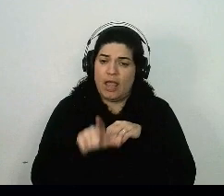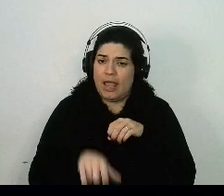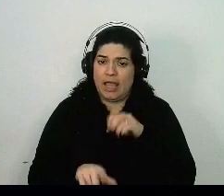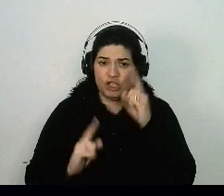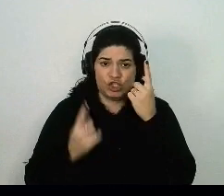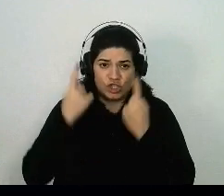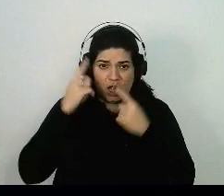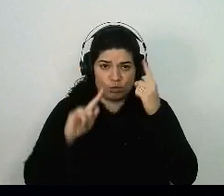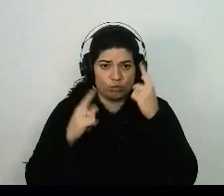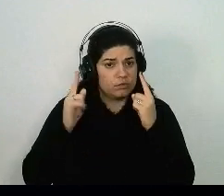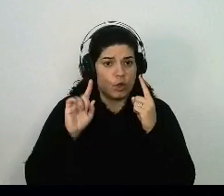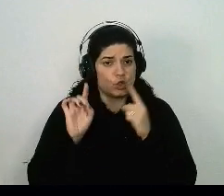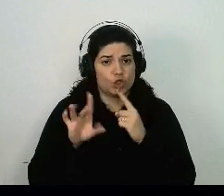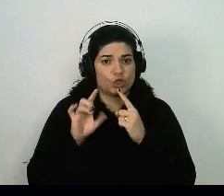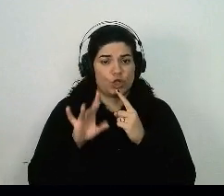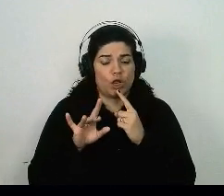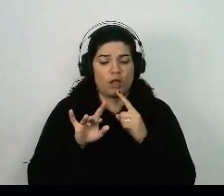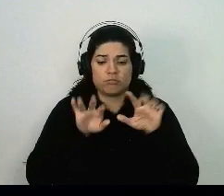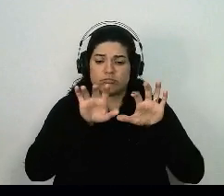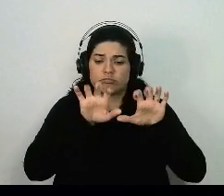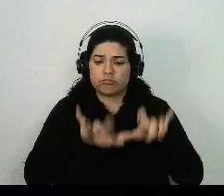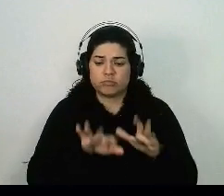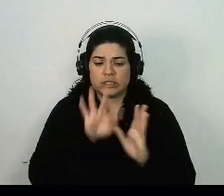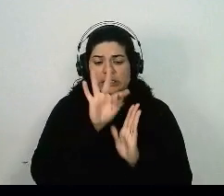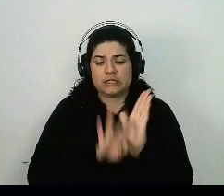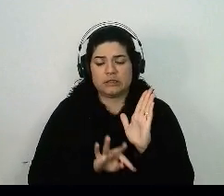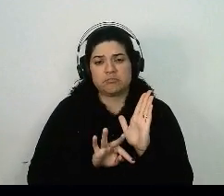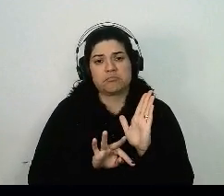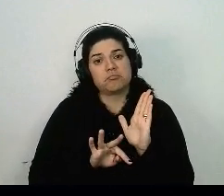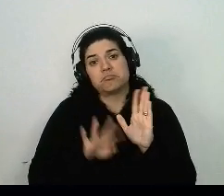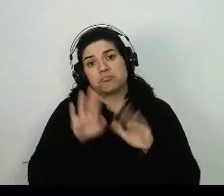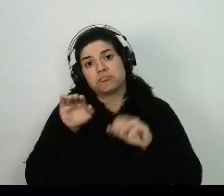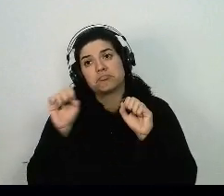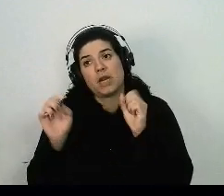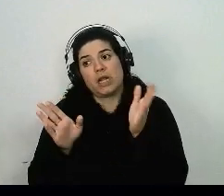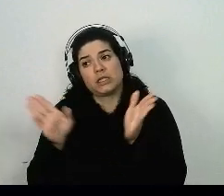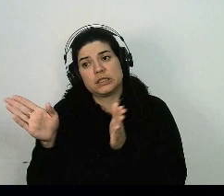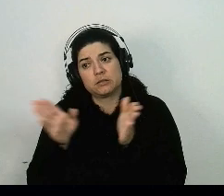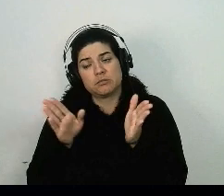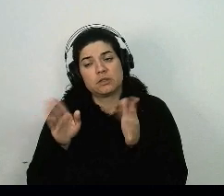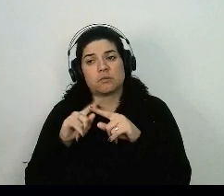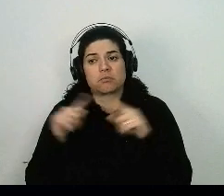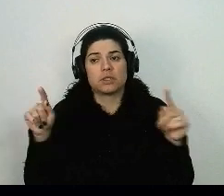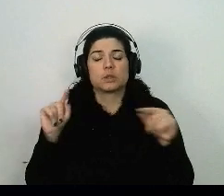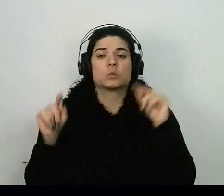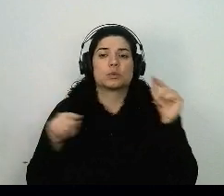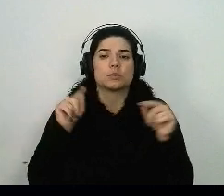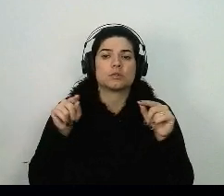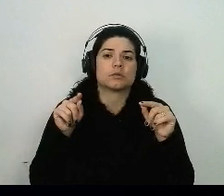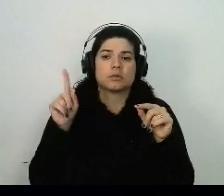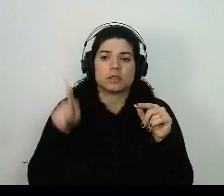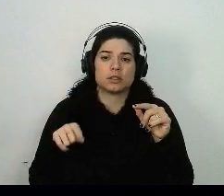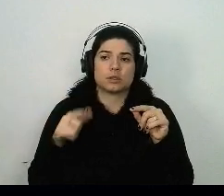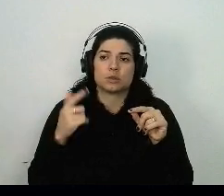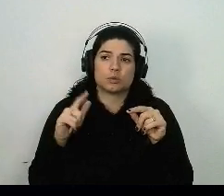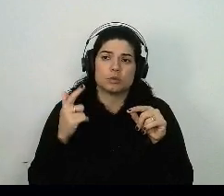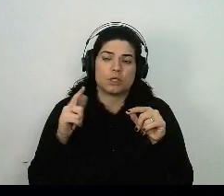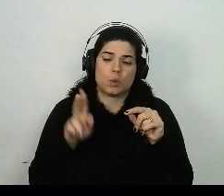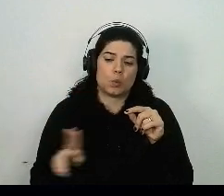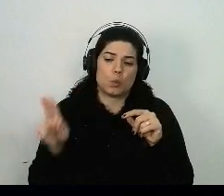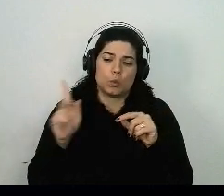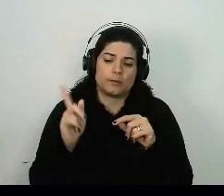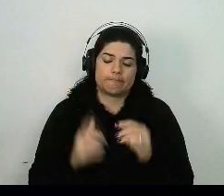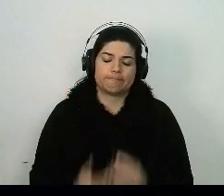não, né? A não ser que seja uma questão de acessibilidade e tudo mais. Até então, não vai ser usado, tá?